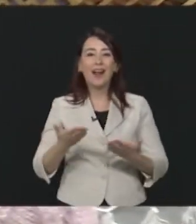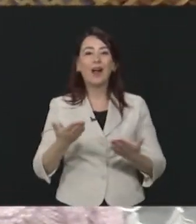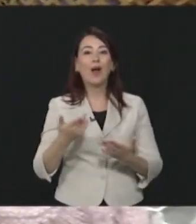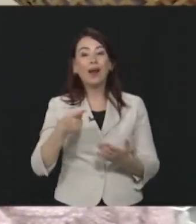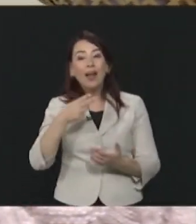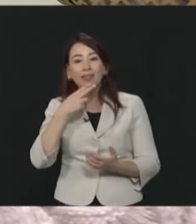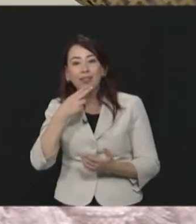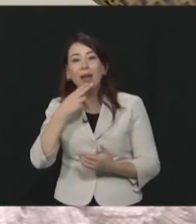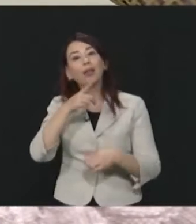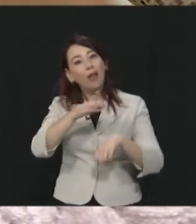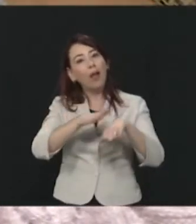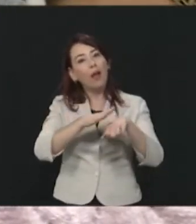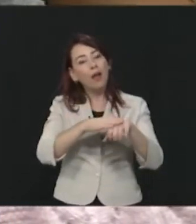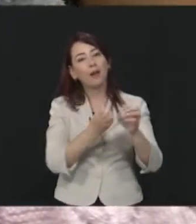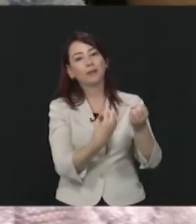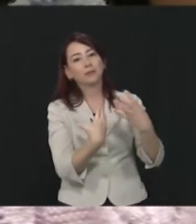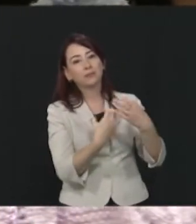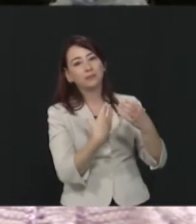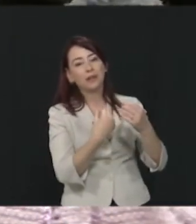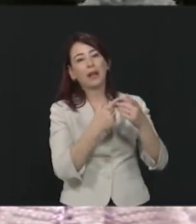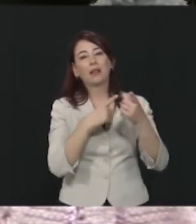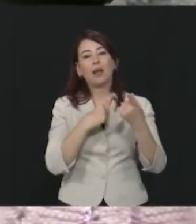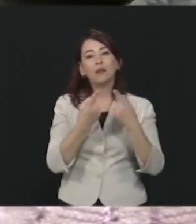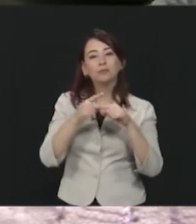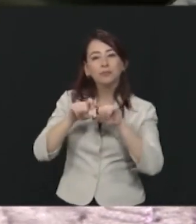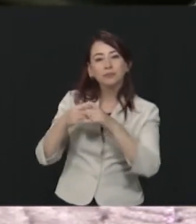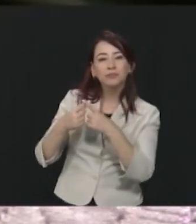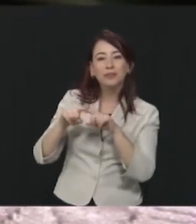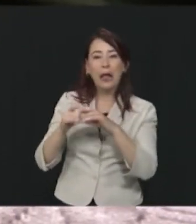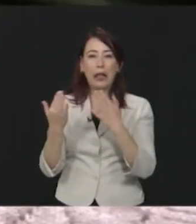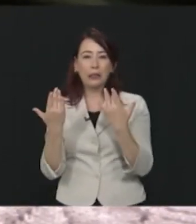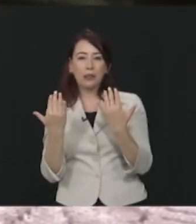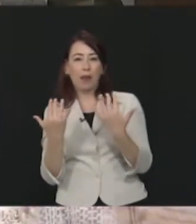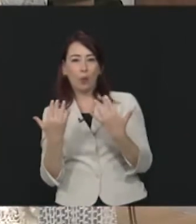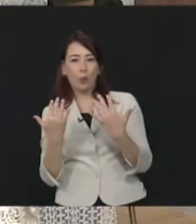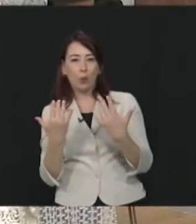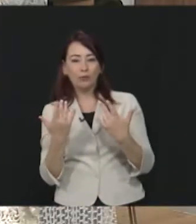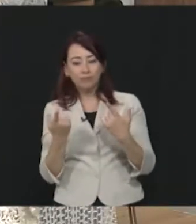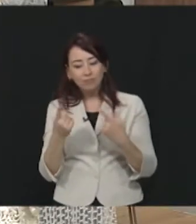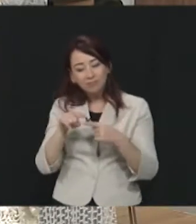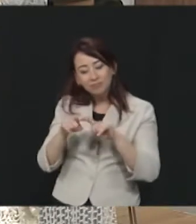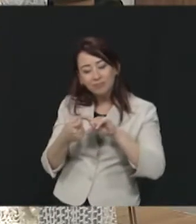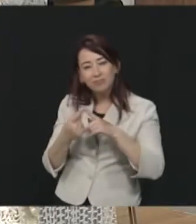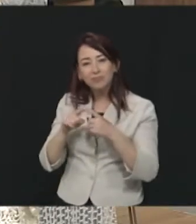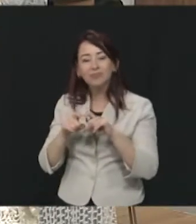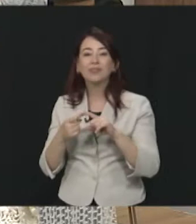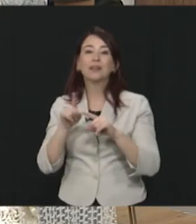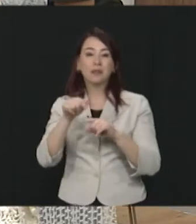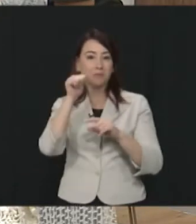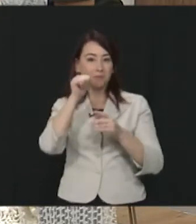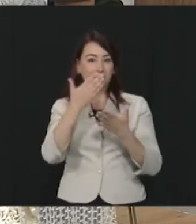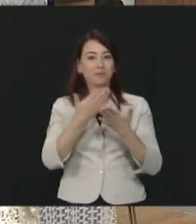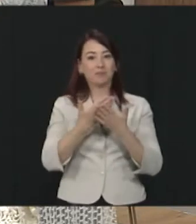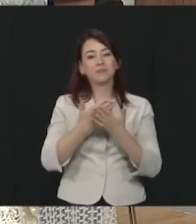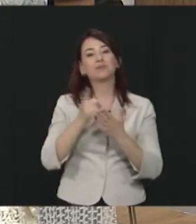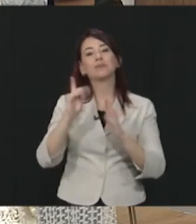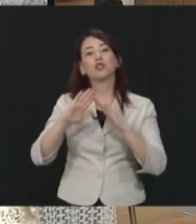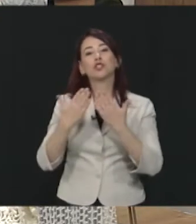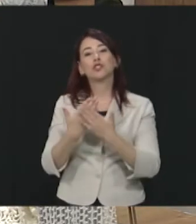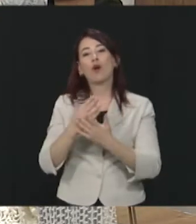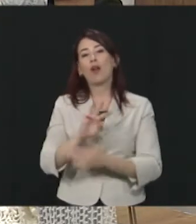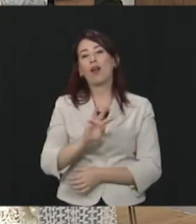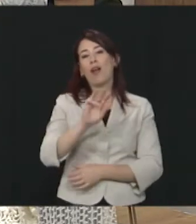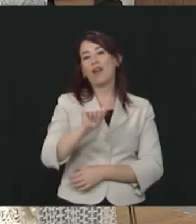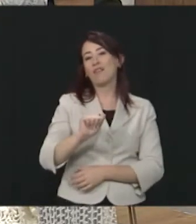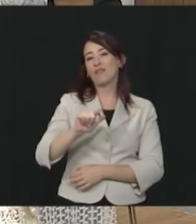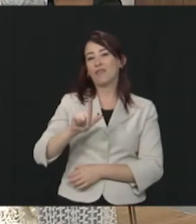ensinou também um trançado de dedo, que ela aprendeu, ela estuda na escola Waldorf, né? Então, ela